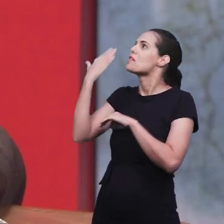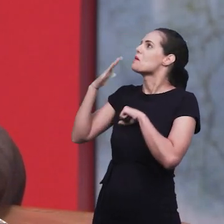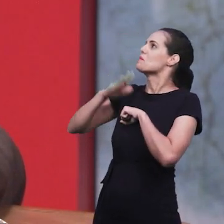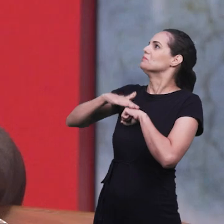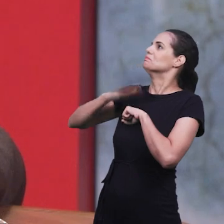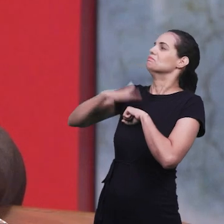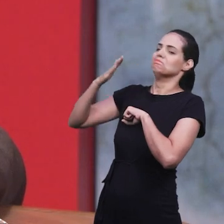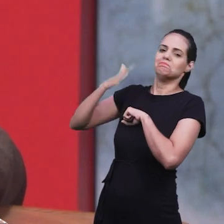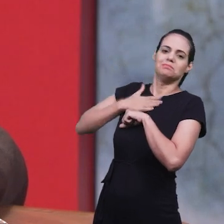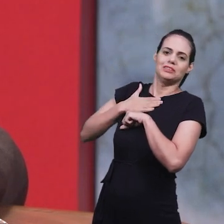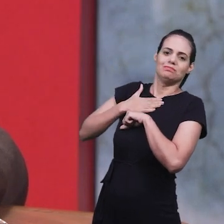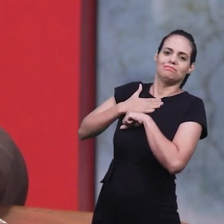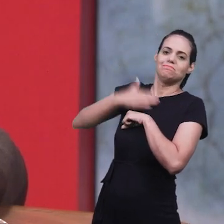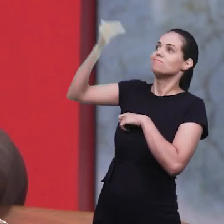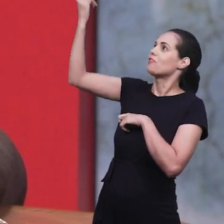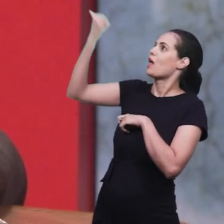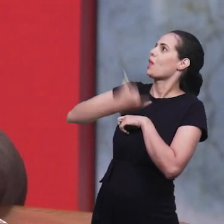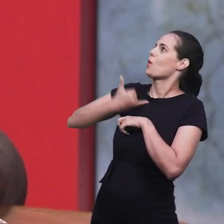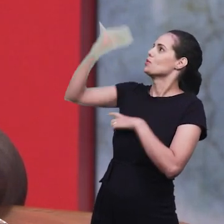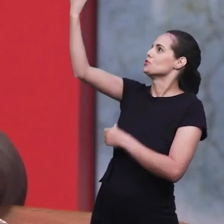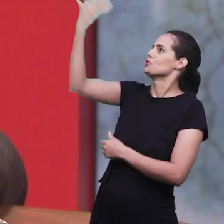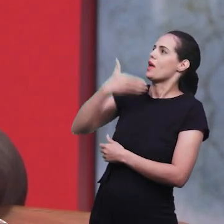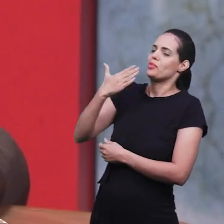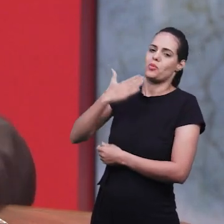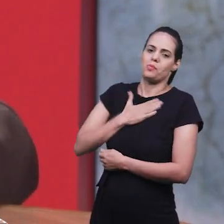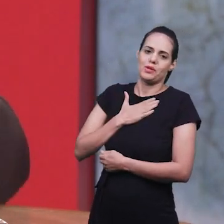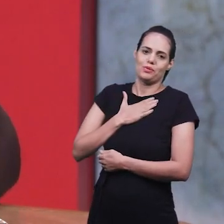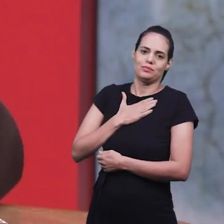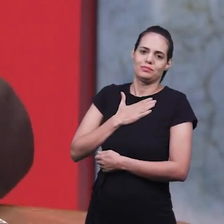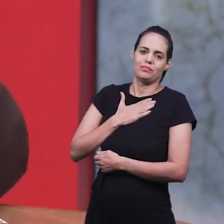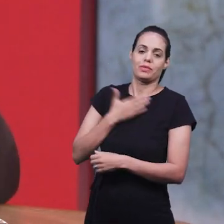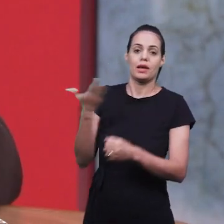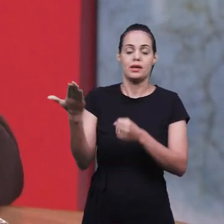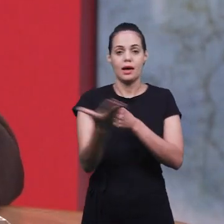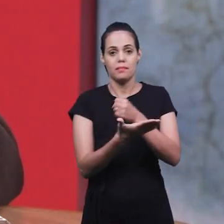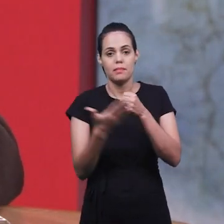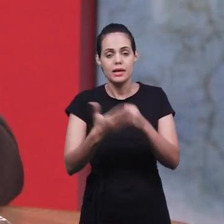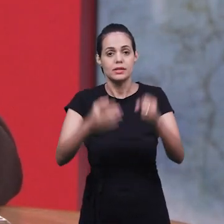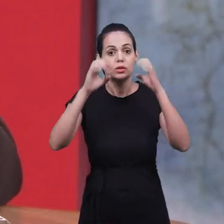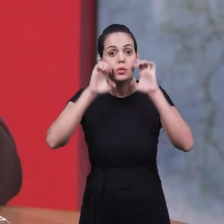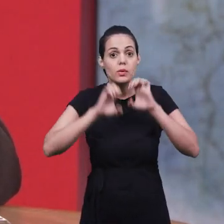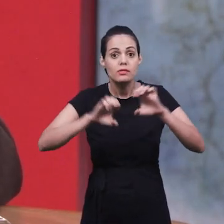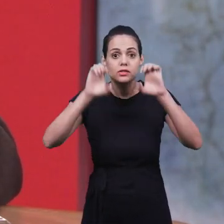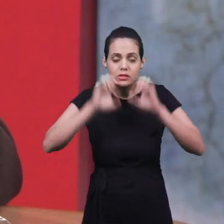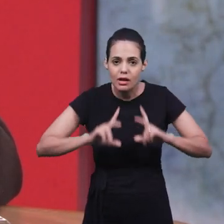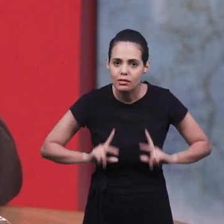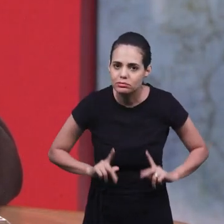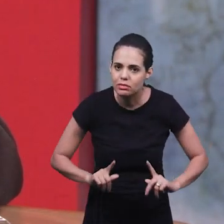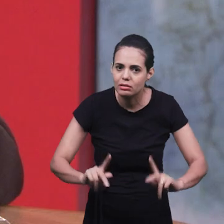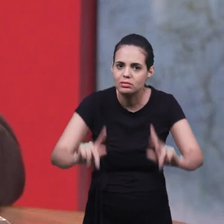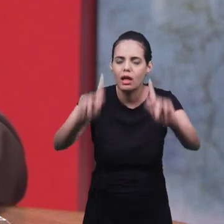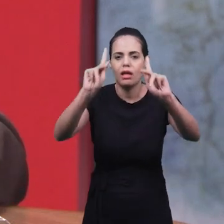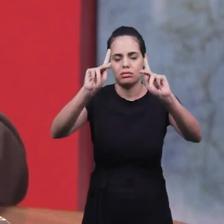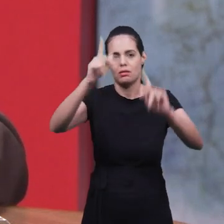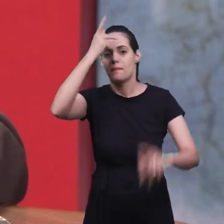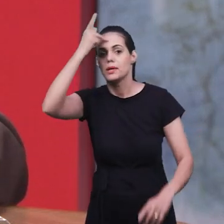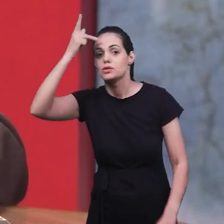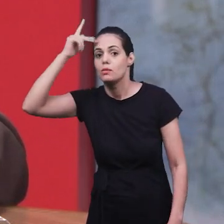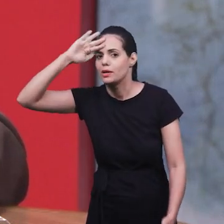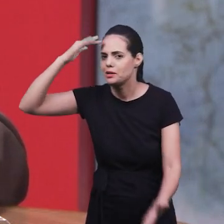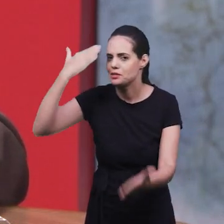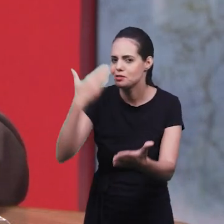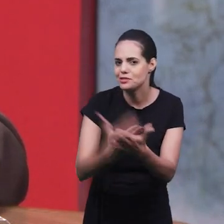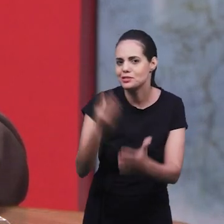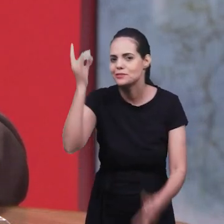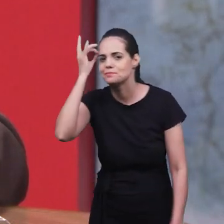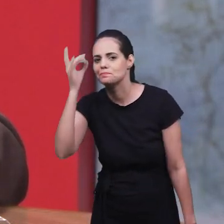me revelou o Evangelho eterno. E a base do Evangelho eterno é esse: aquele que crê